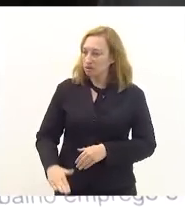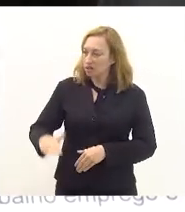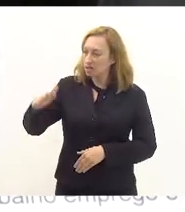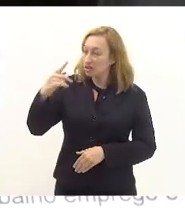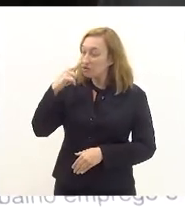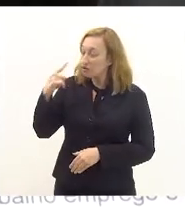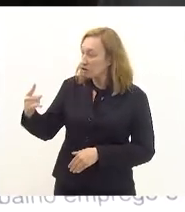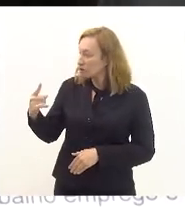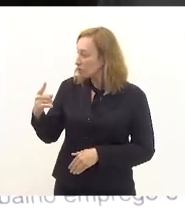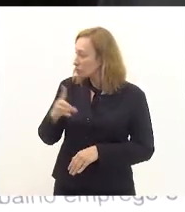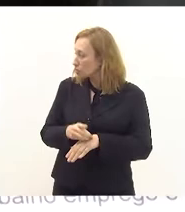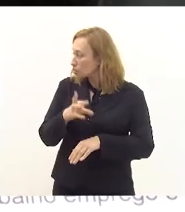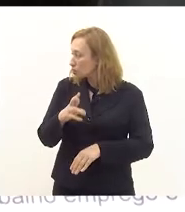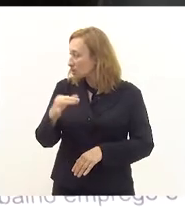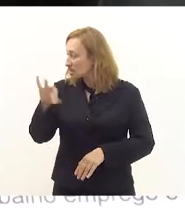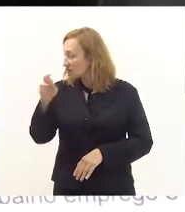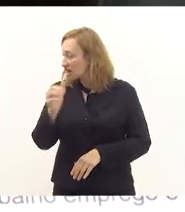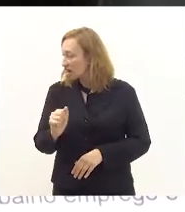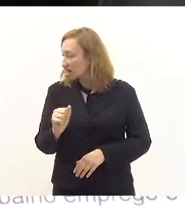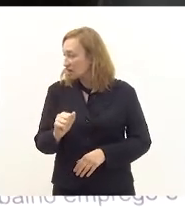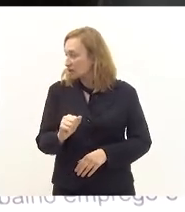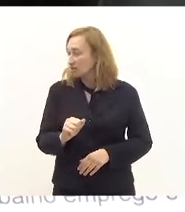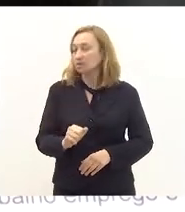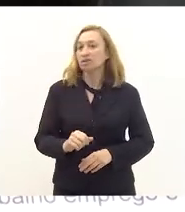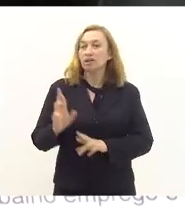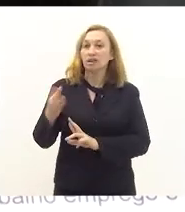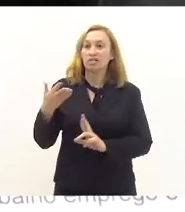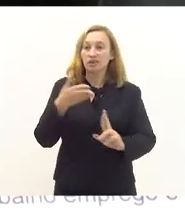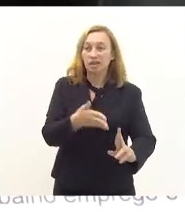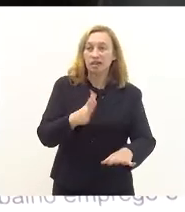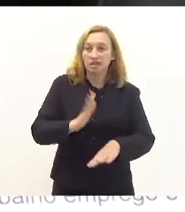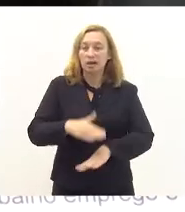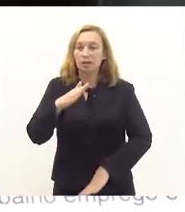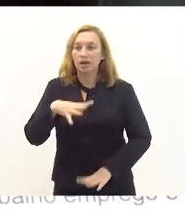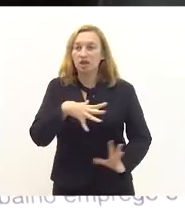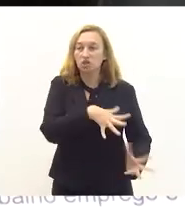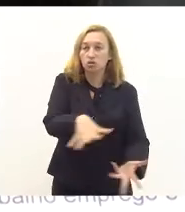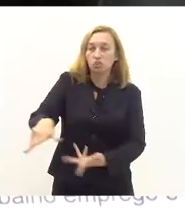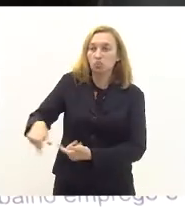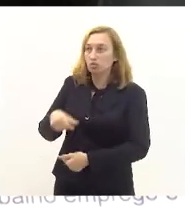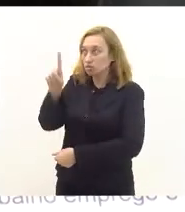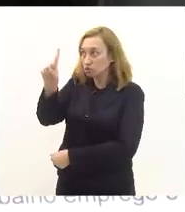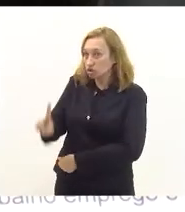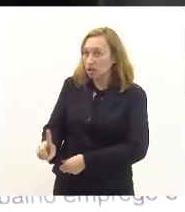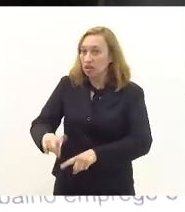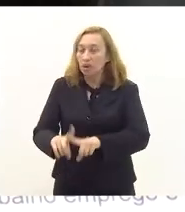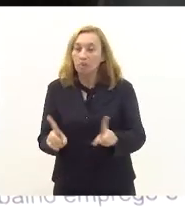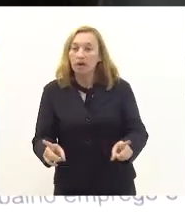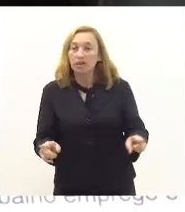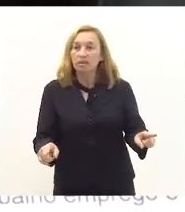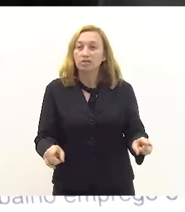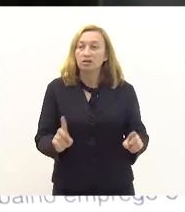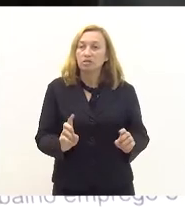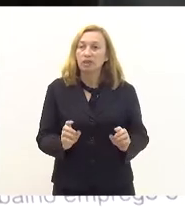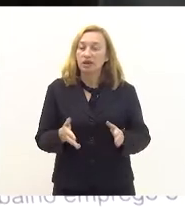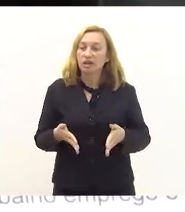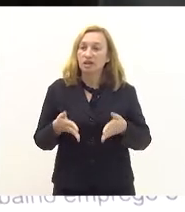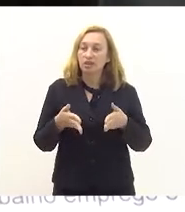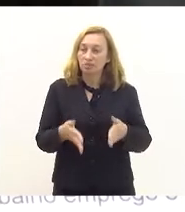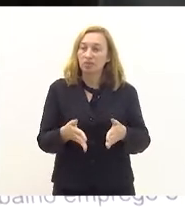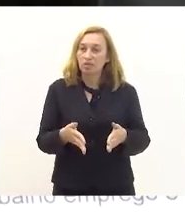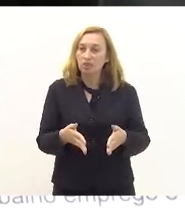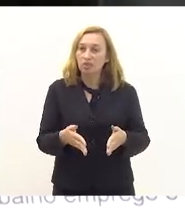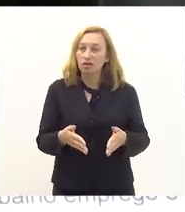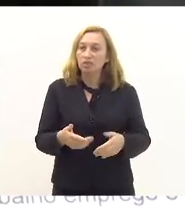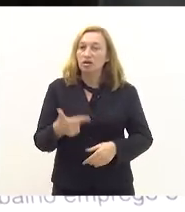vendo o doutor Siqueira Castro como uma das maiores referências, não só do mundo do direito, mas como aquele que centralizava o